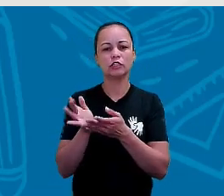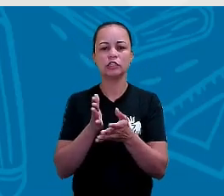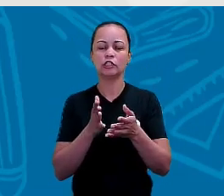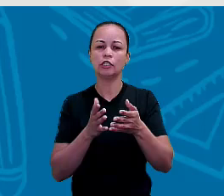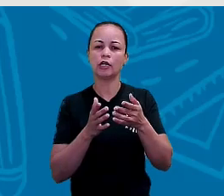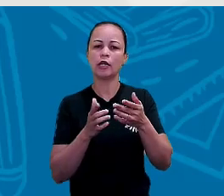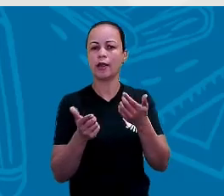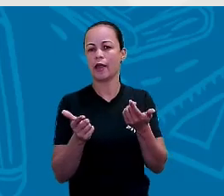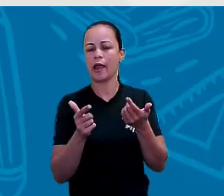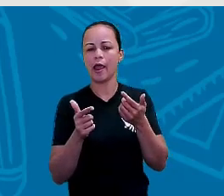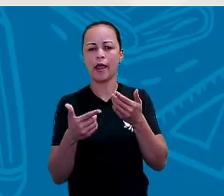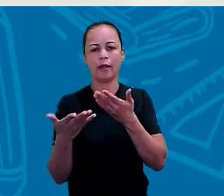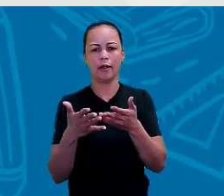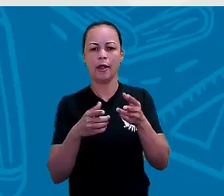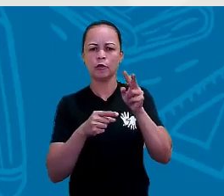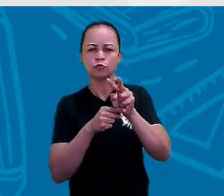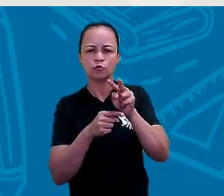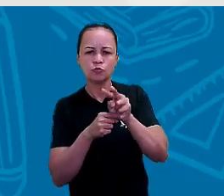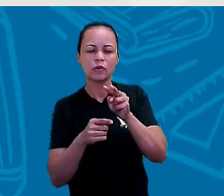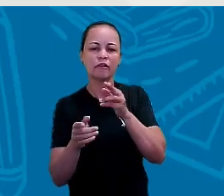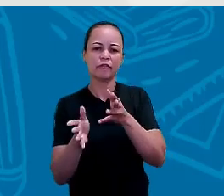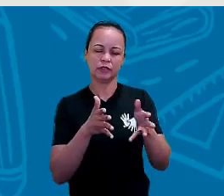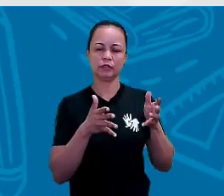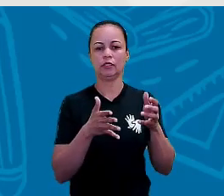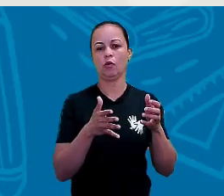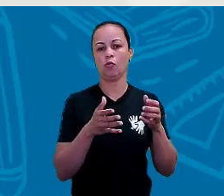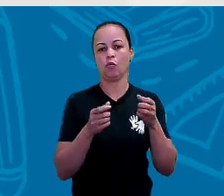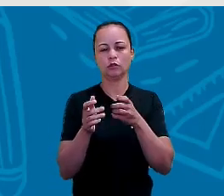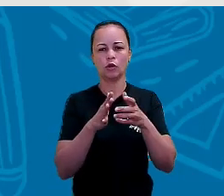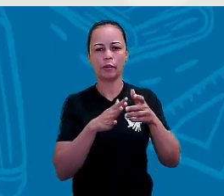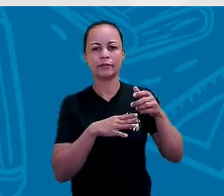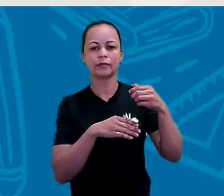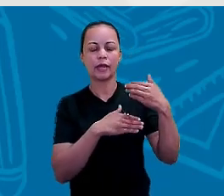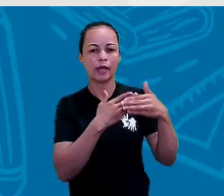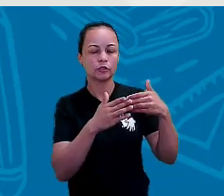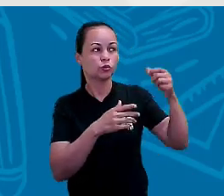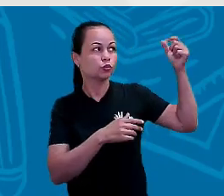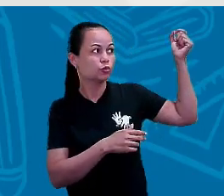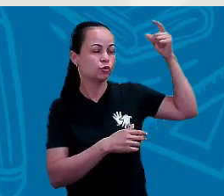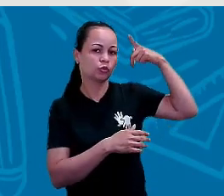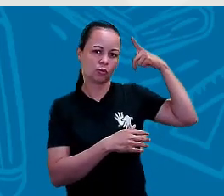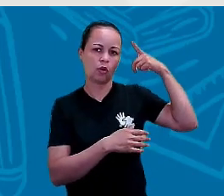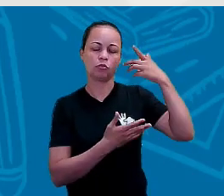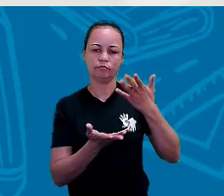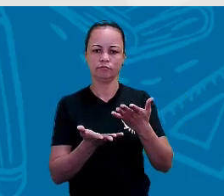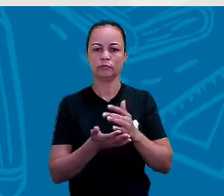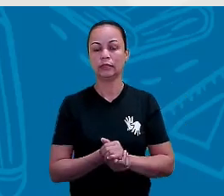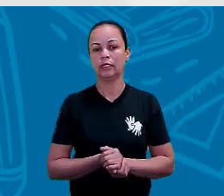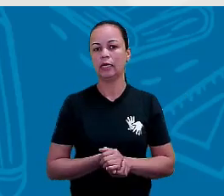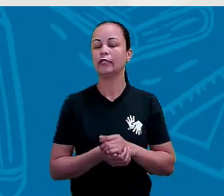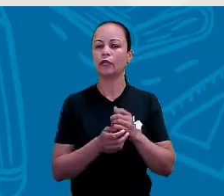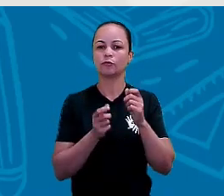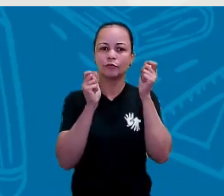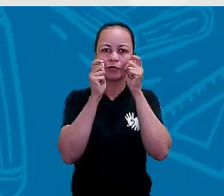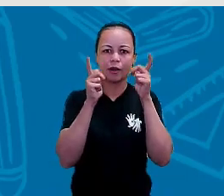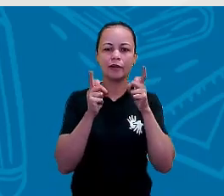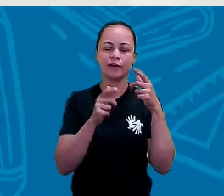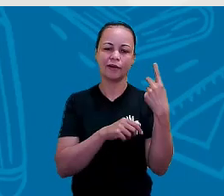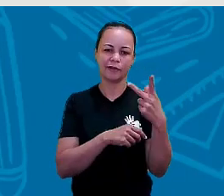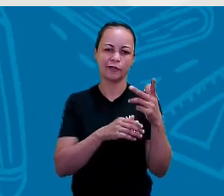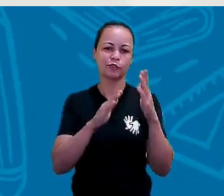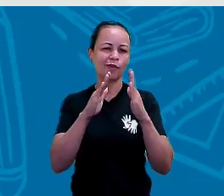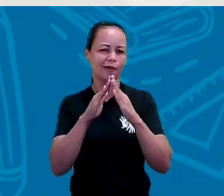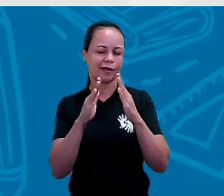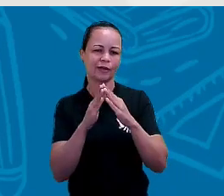contra danos provocados pelo excesso à exposição ao sol, tá certo? Então, se liga aí de casa na nossa aula